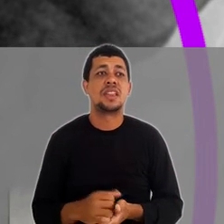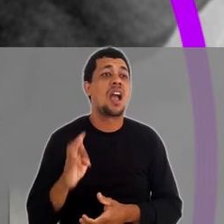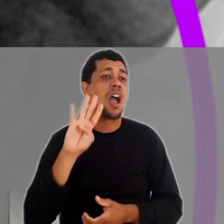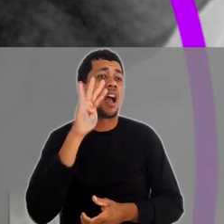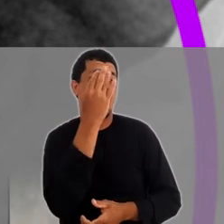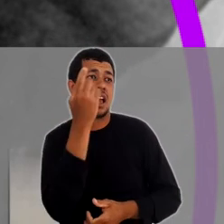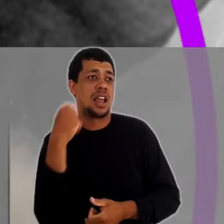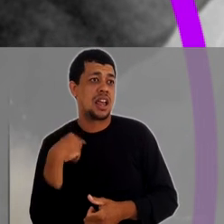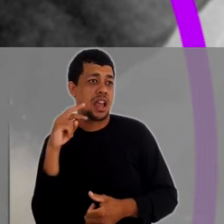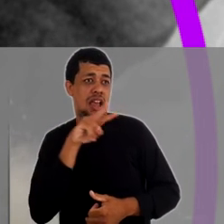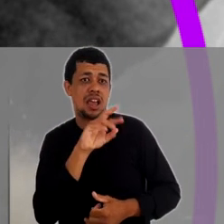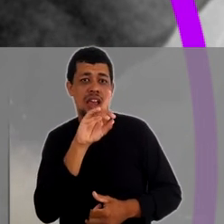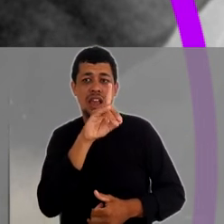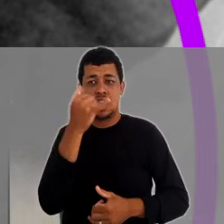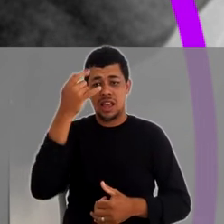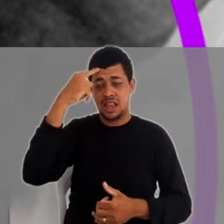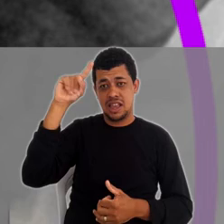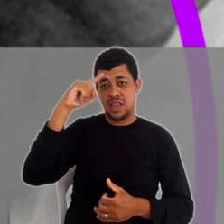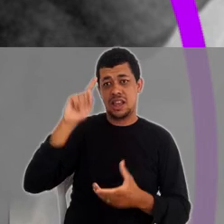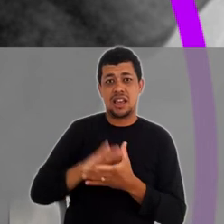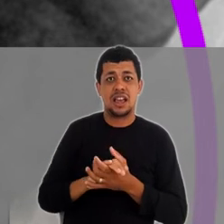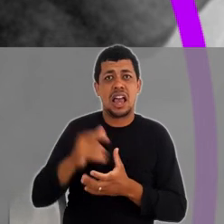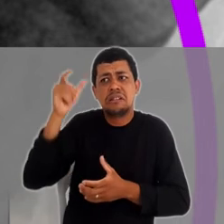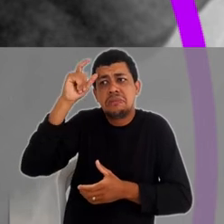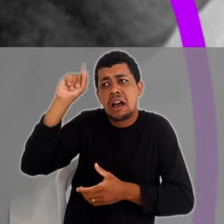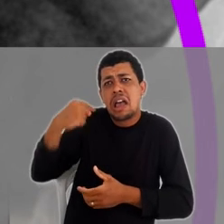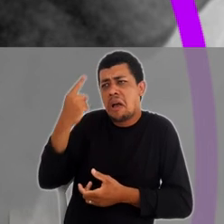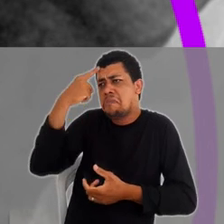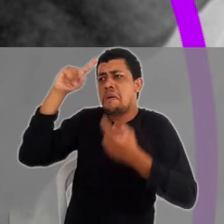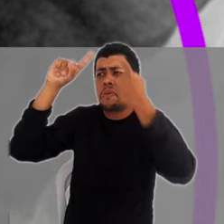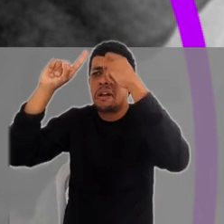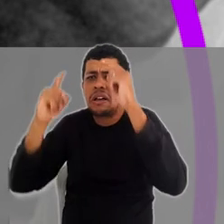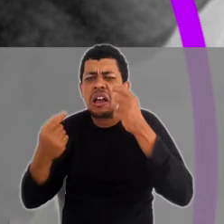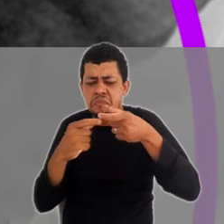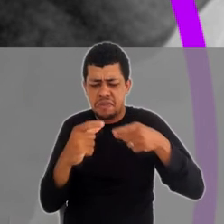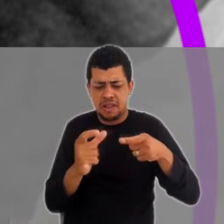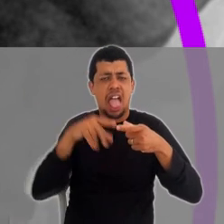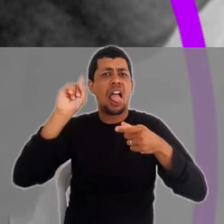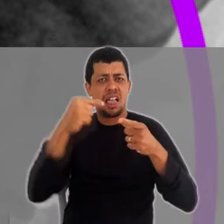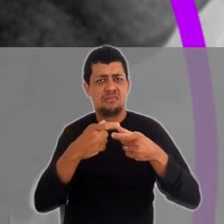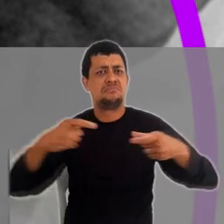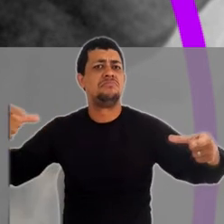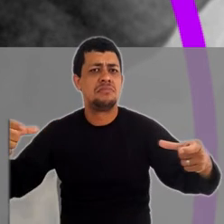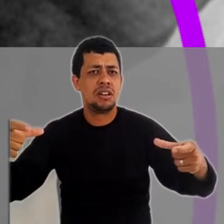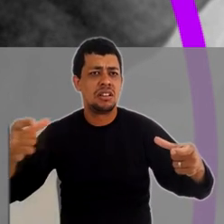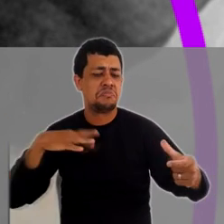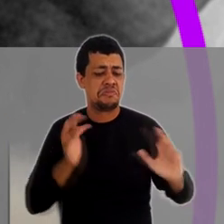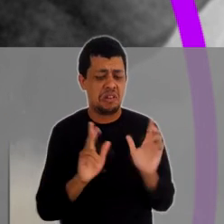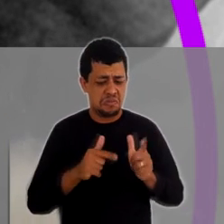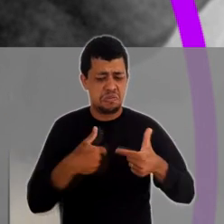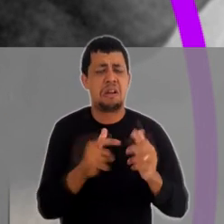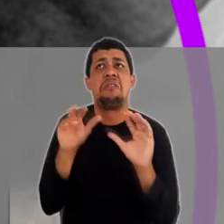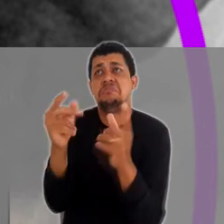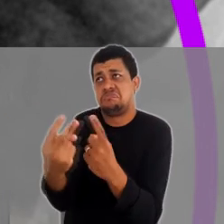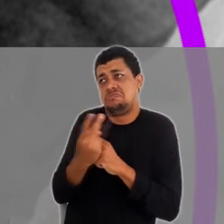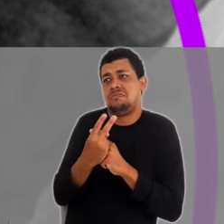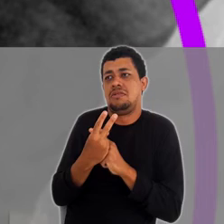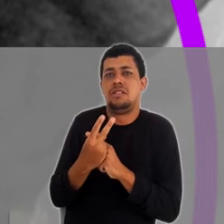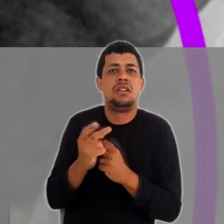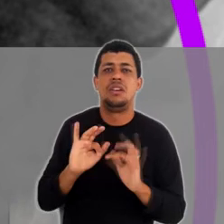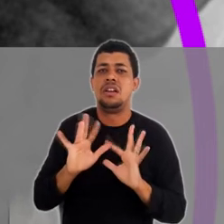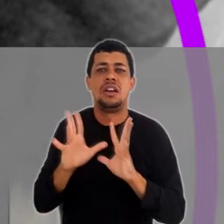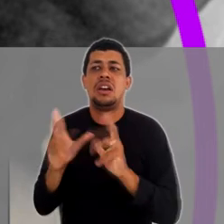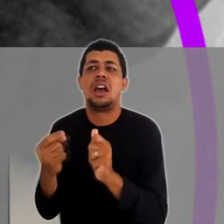O mal é ideológico, Satanás é idealista. São maiorias, não nos chamem de vitimistas. Assunto